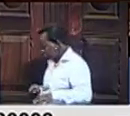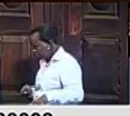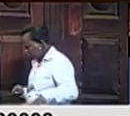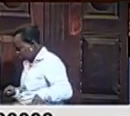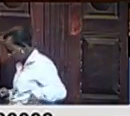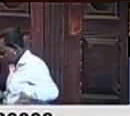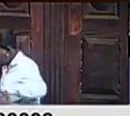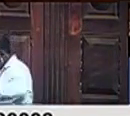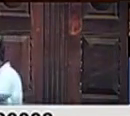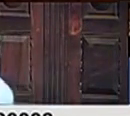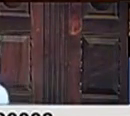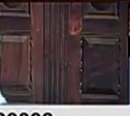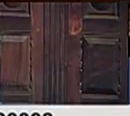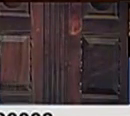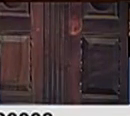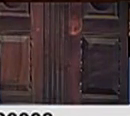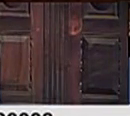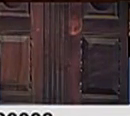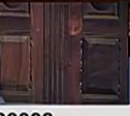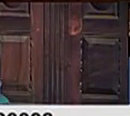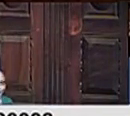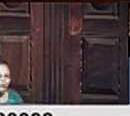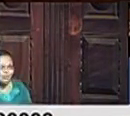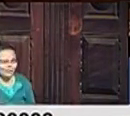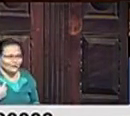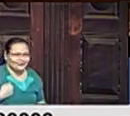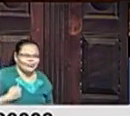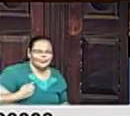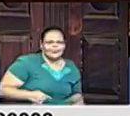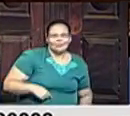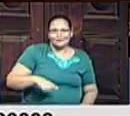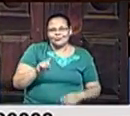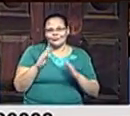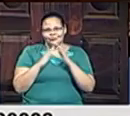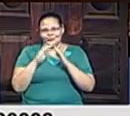passou mal. Ao invés de buscar socorro,